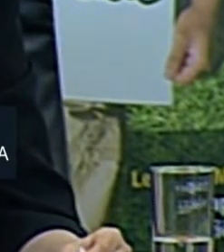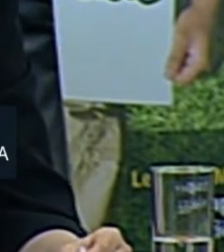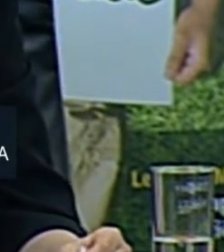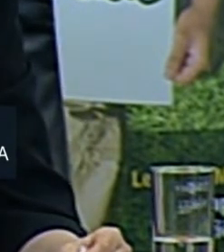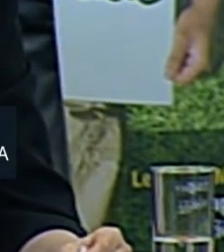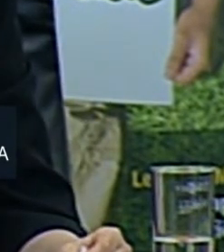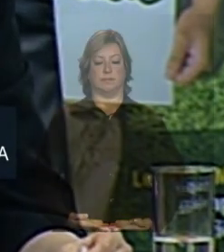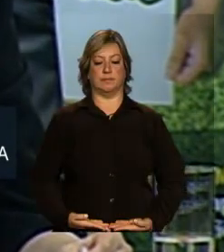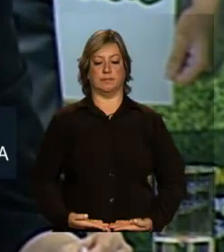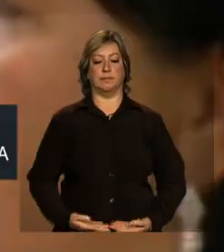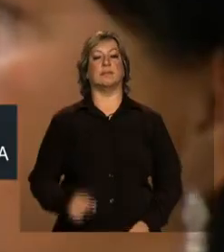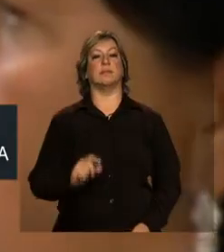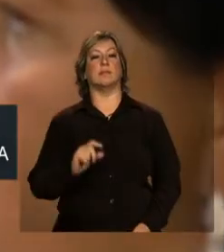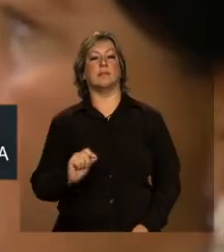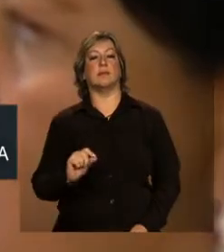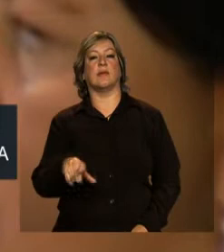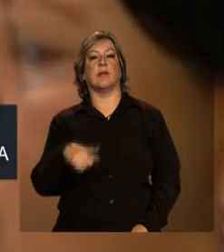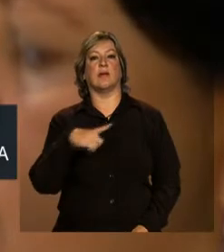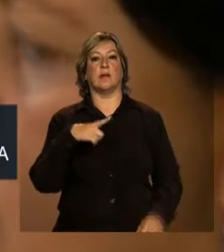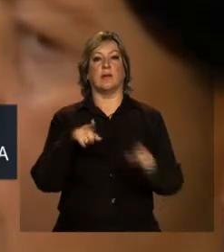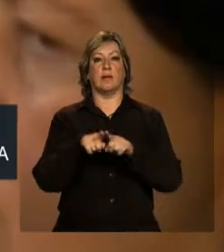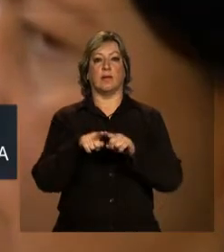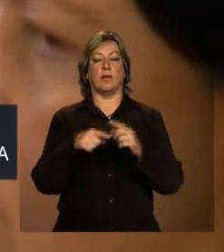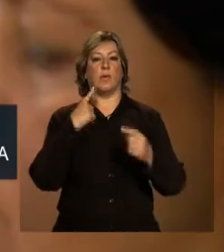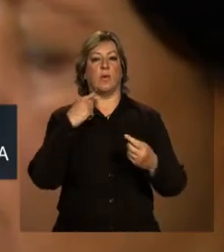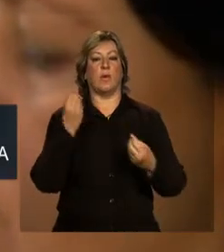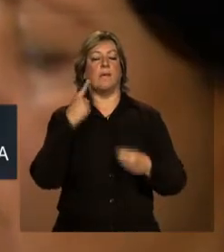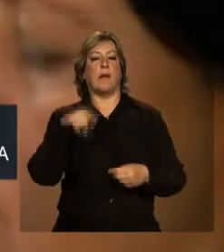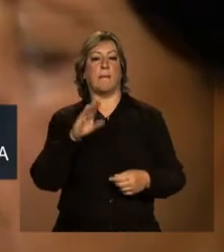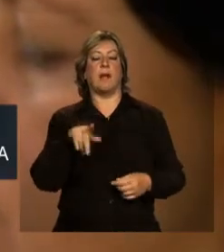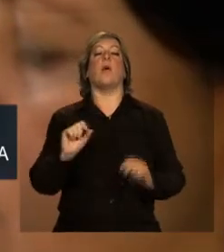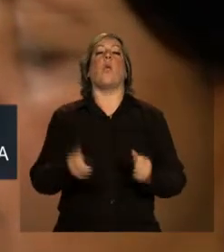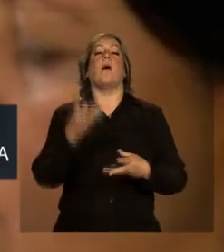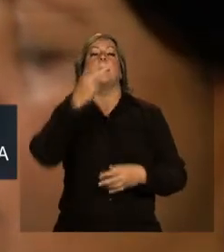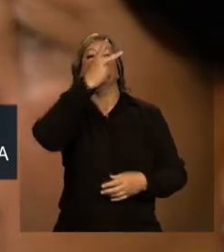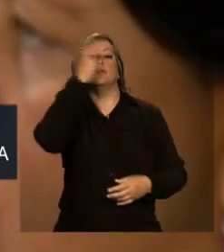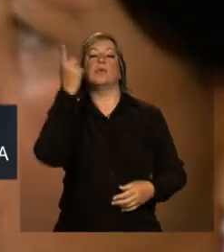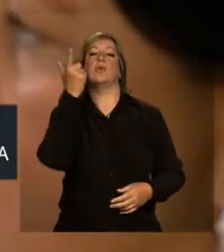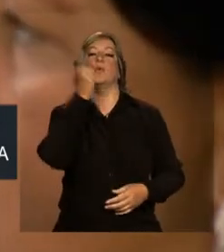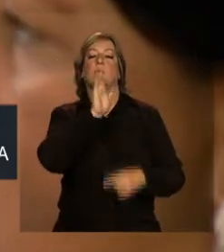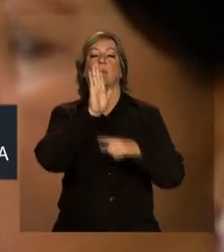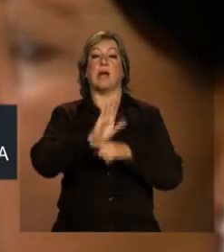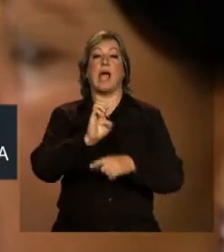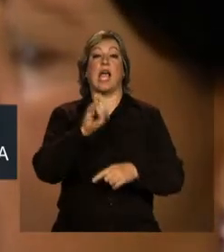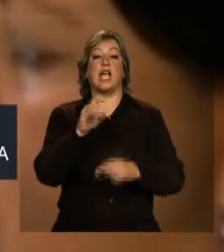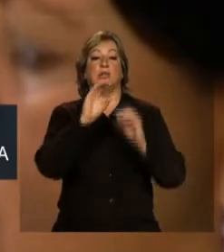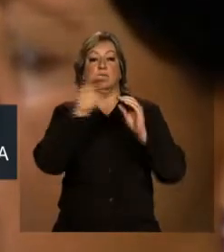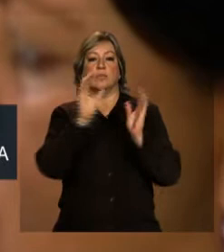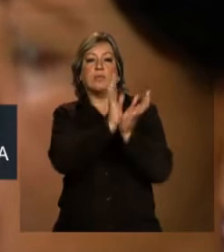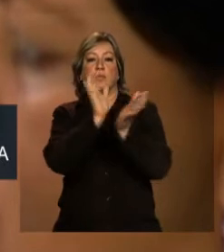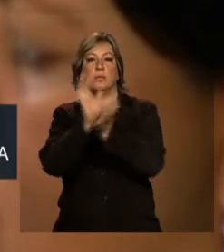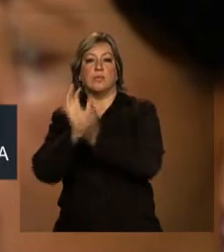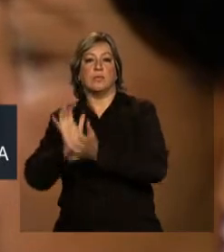queria saber se vocês têm nesse balanço quantas pessoas foram beneficiadas por eixo. Então, quantas pessoas